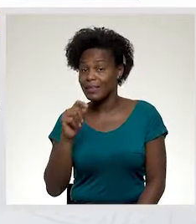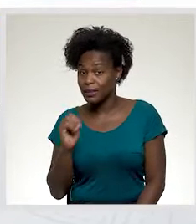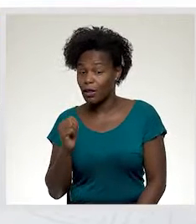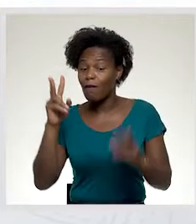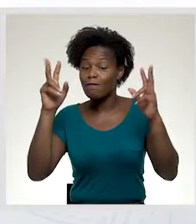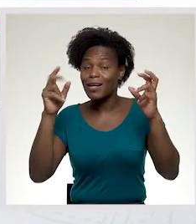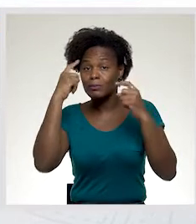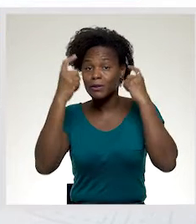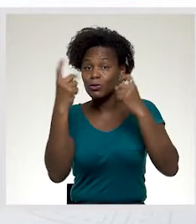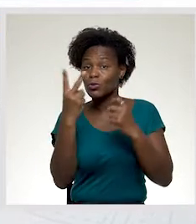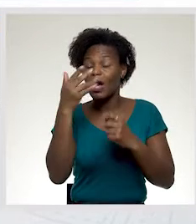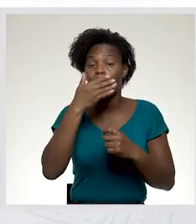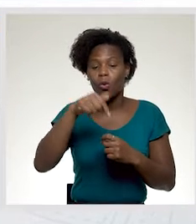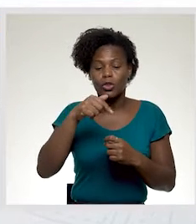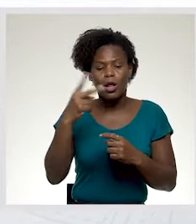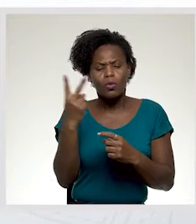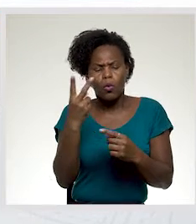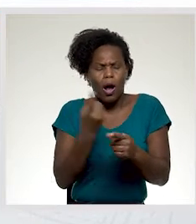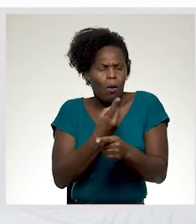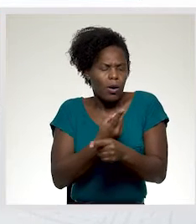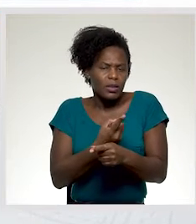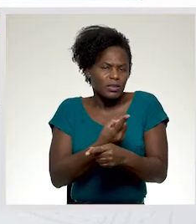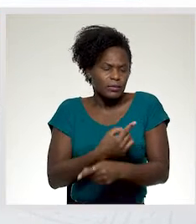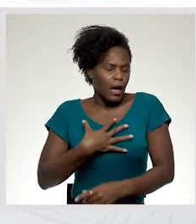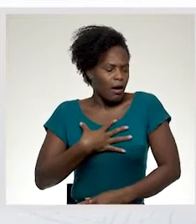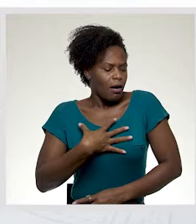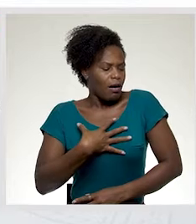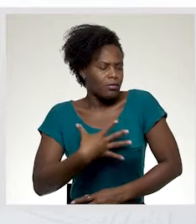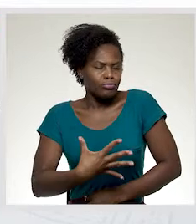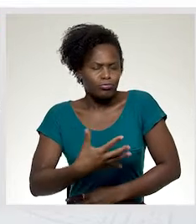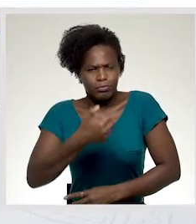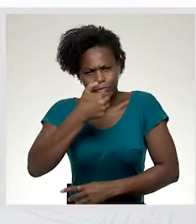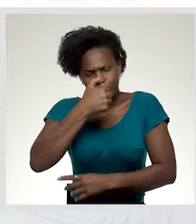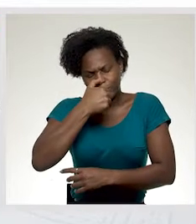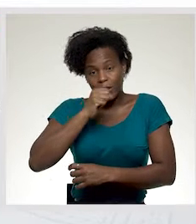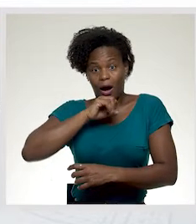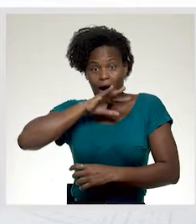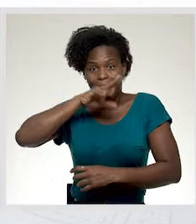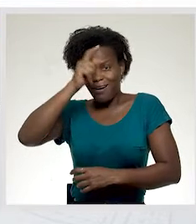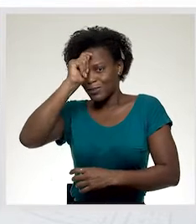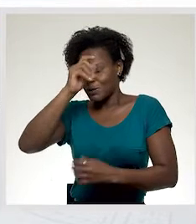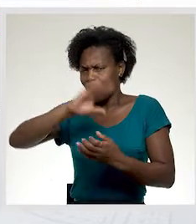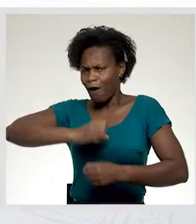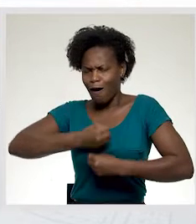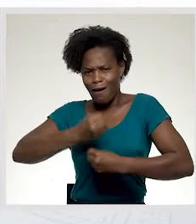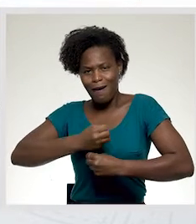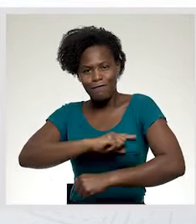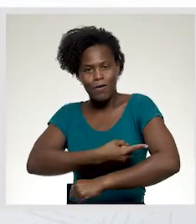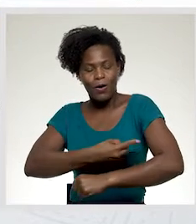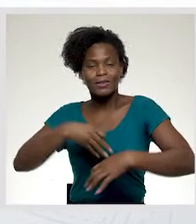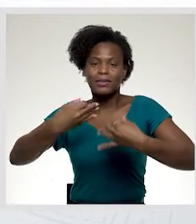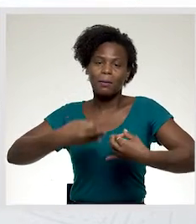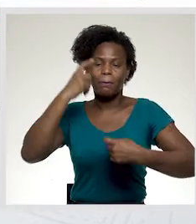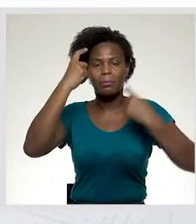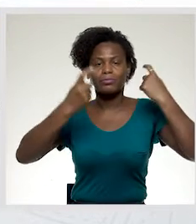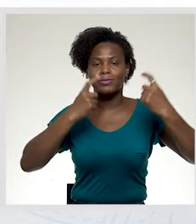Duas coisas me enchem a alma de crescente admiração e respeito. Quanto mais intensa e frequentemente